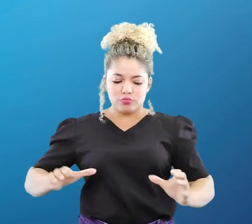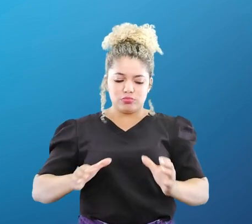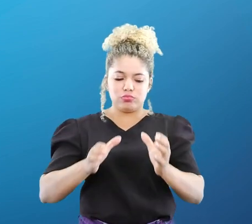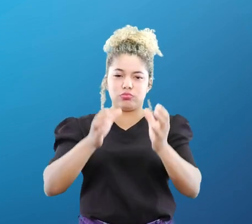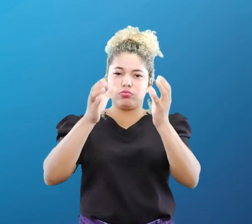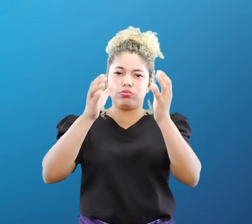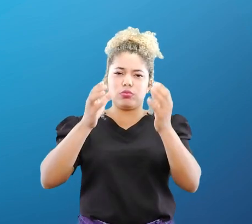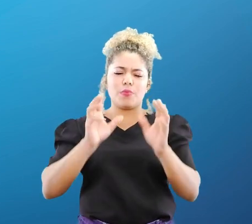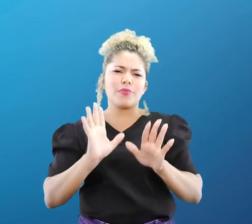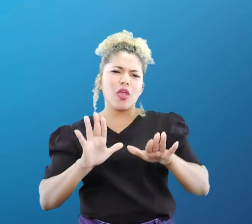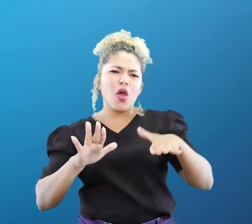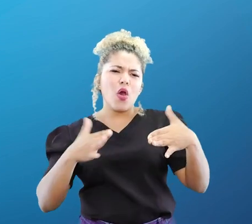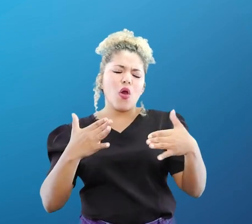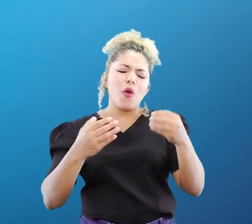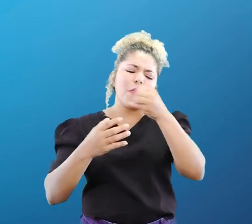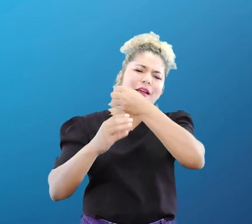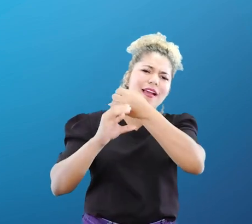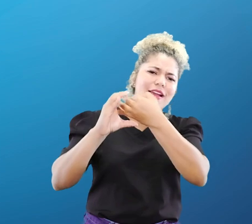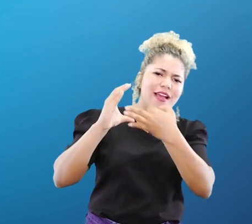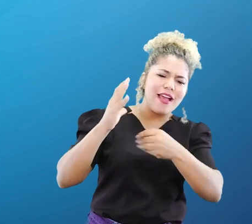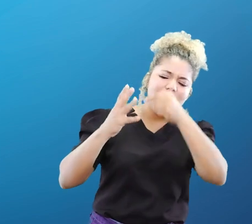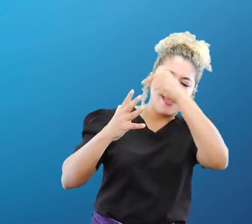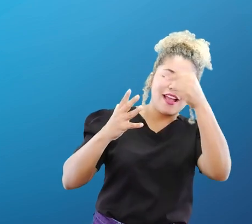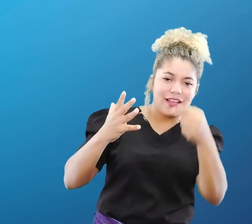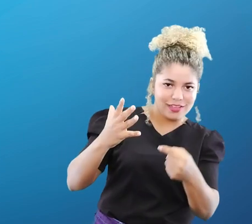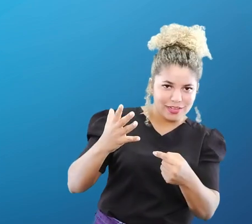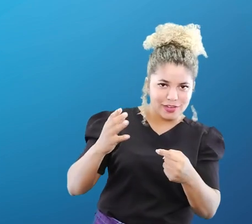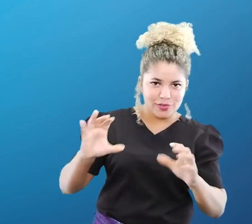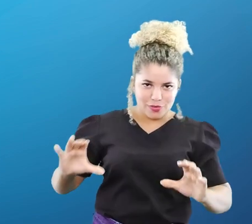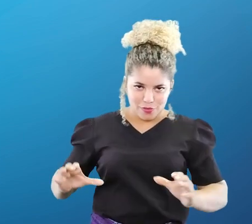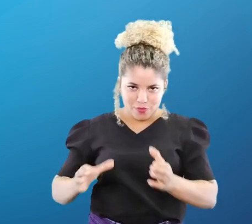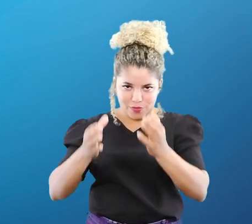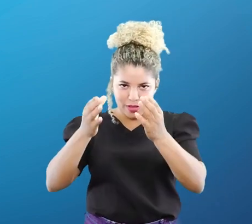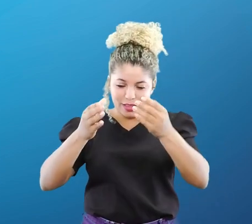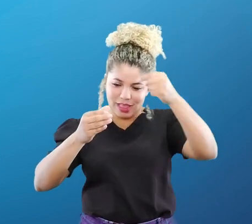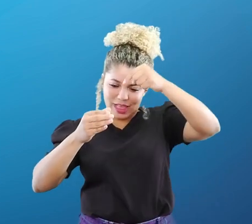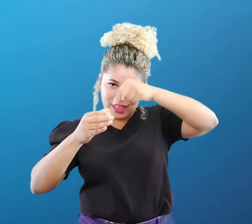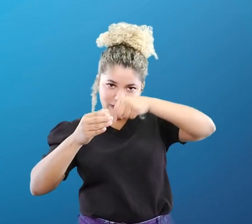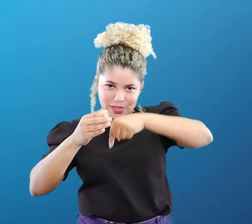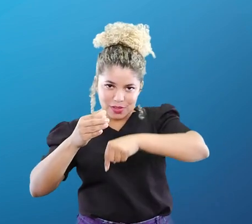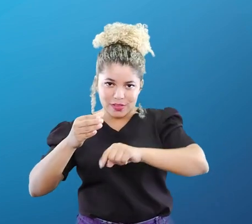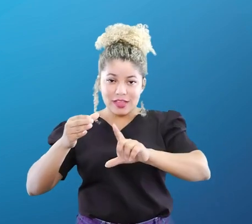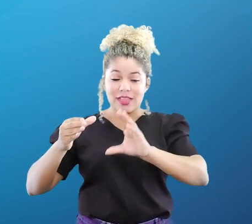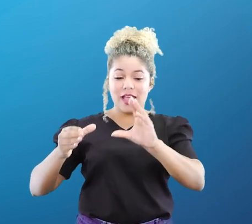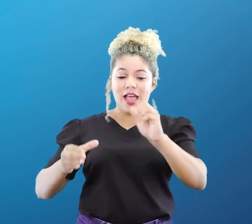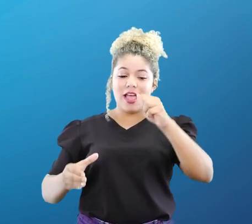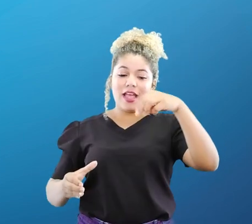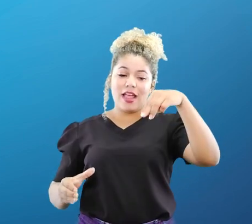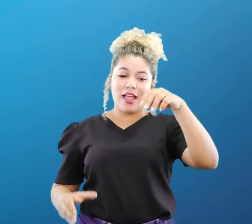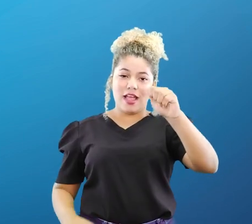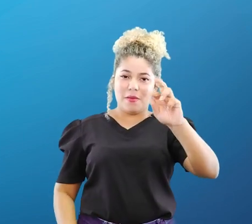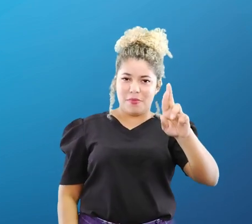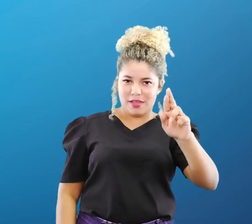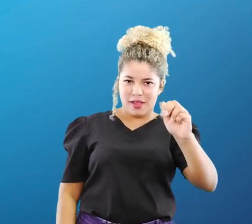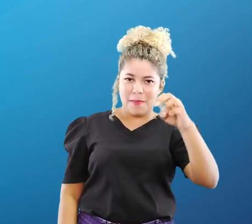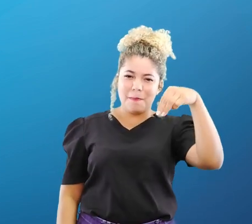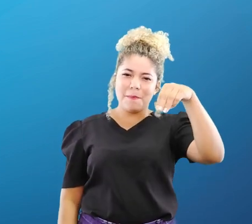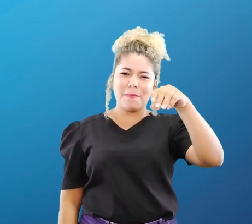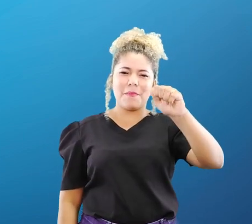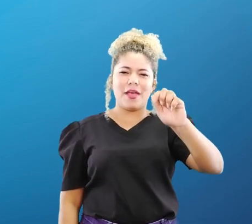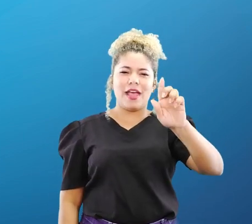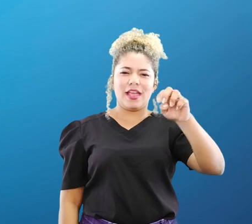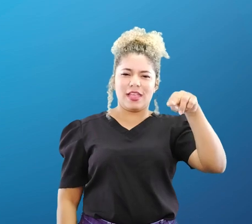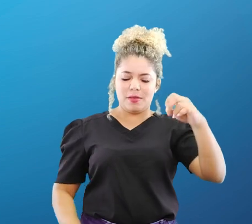Quais são os componentes de um vulcão? Vamos observar? No interior, a câmara magmática, onde está presente o magma.